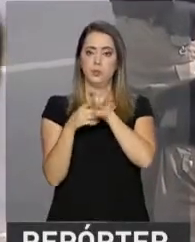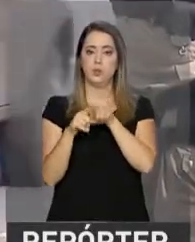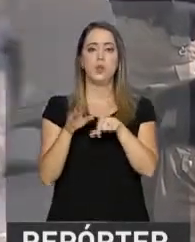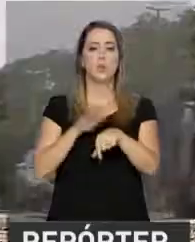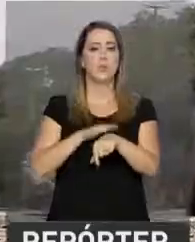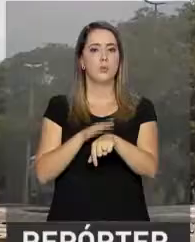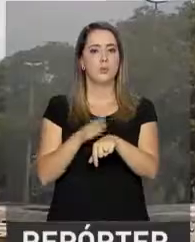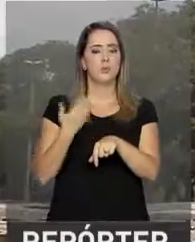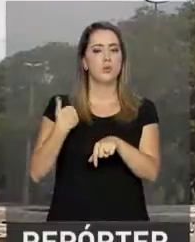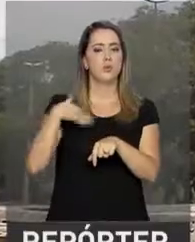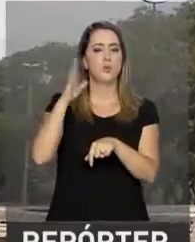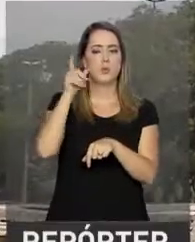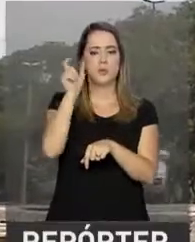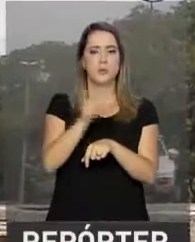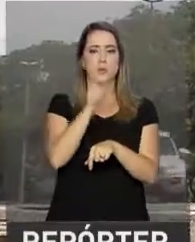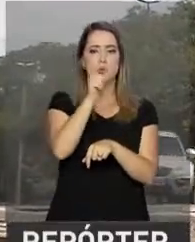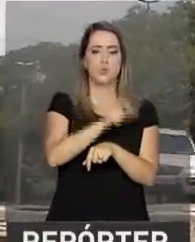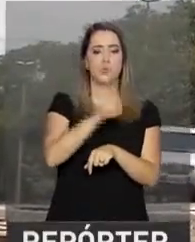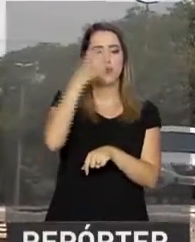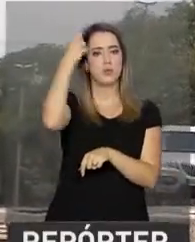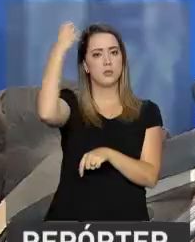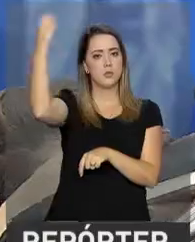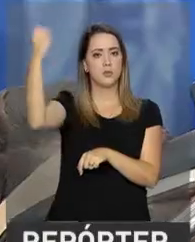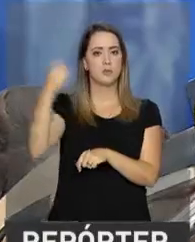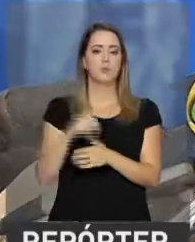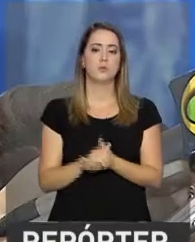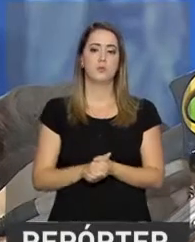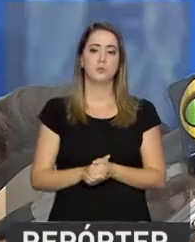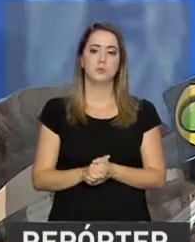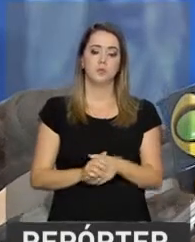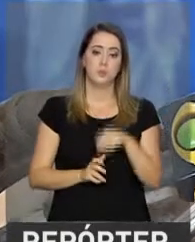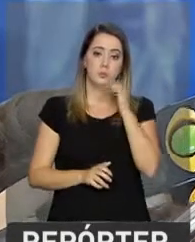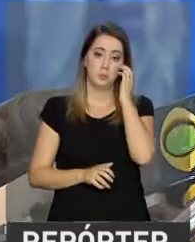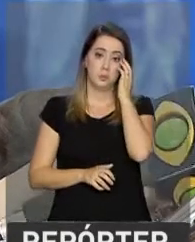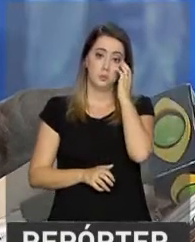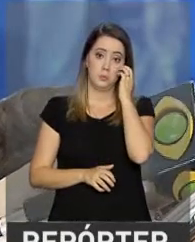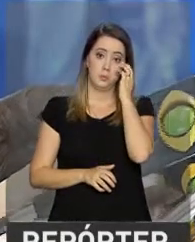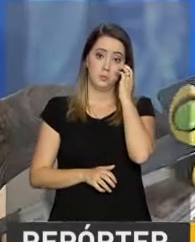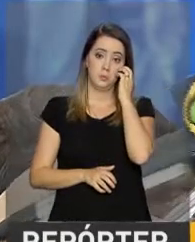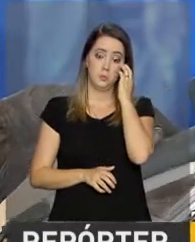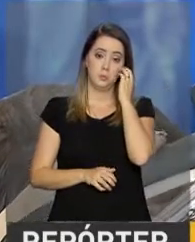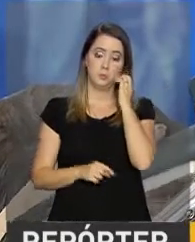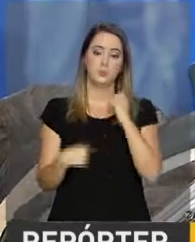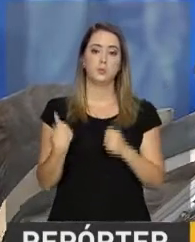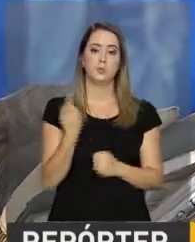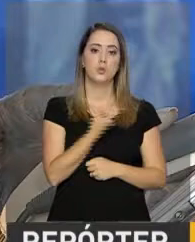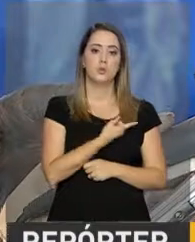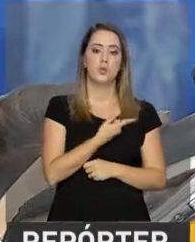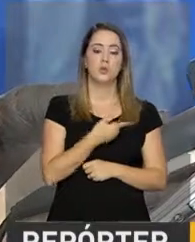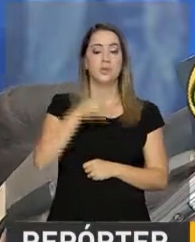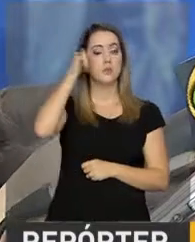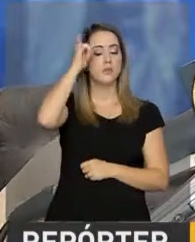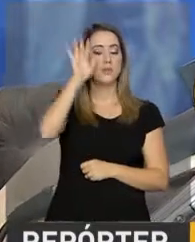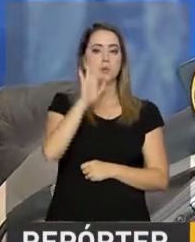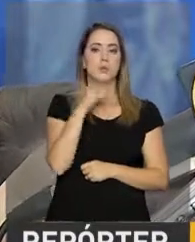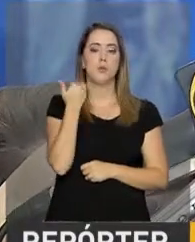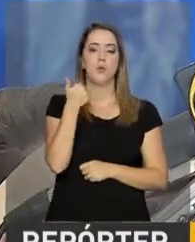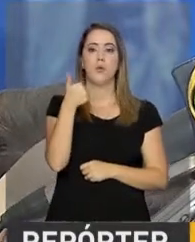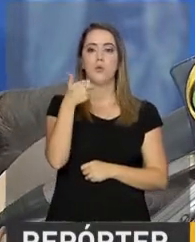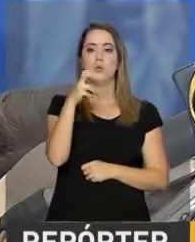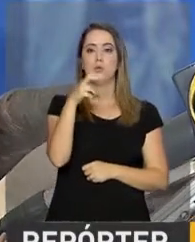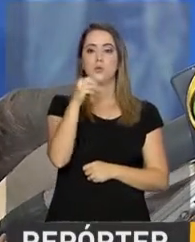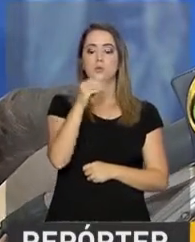alta temporada quando as pessoas viajam mais nos preocupamos aproximadamente 150 vidas mesmo assim